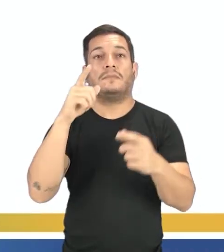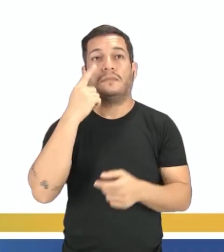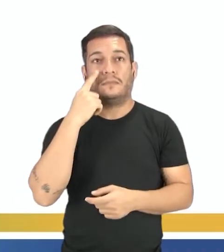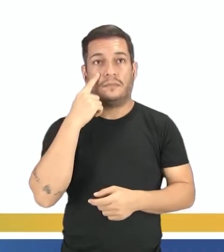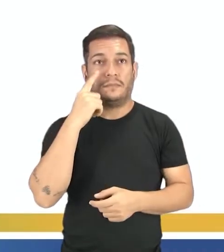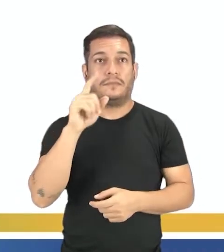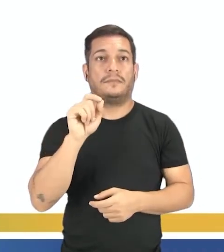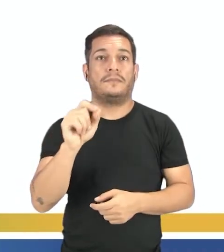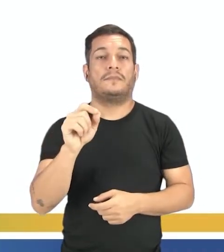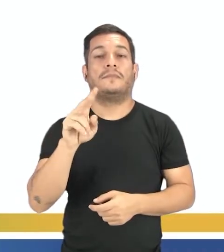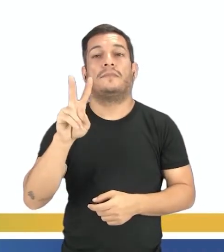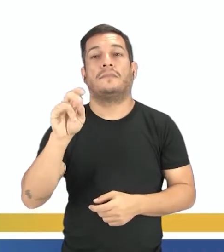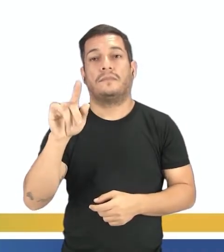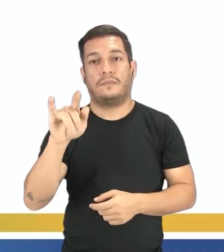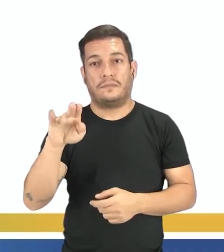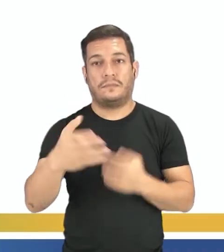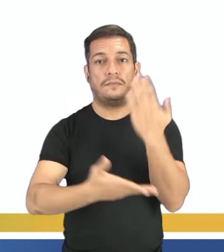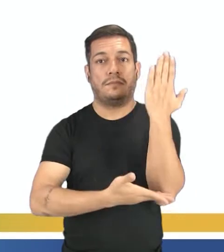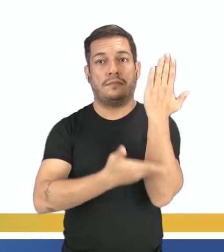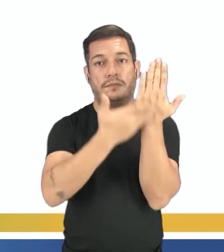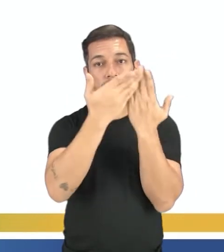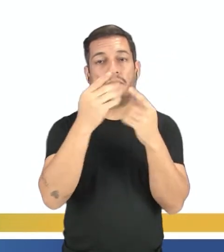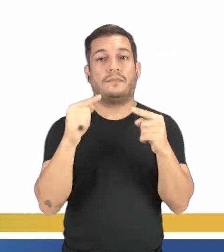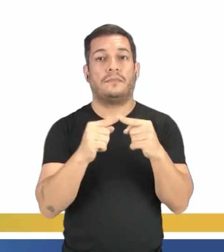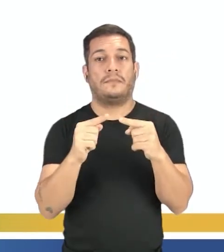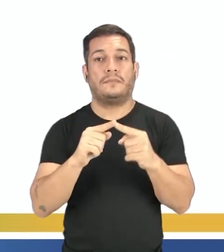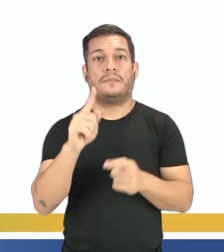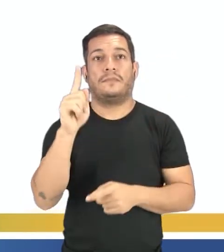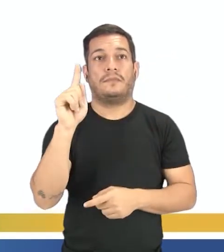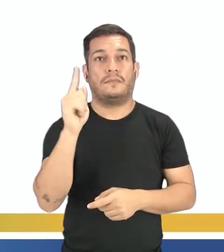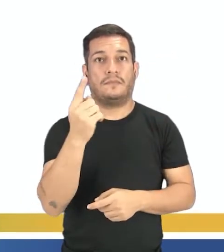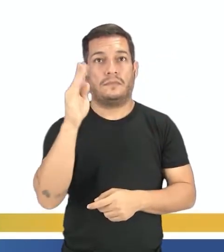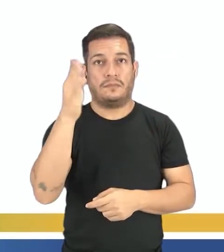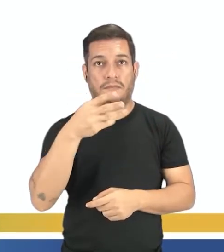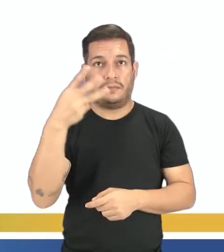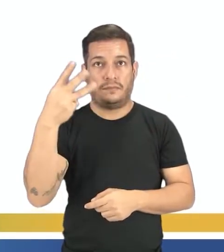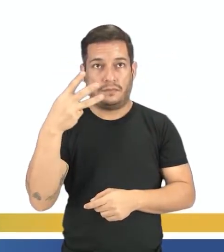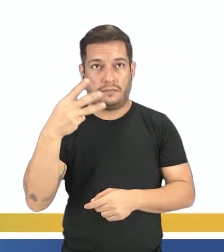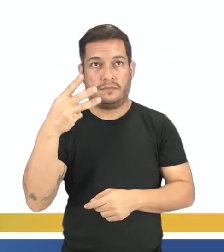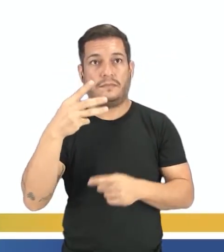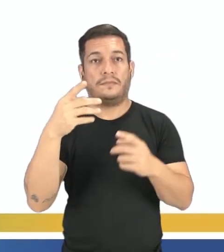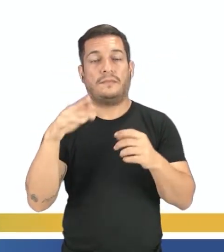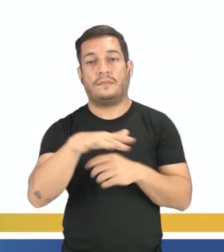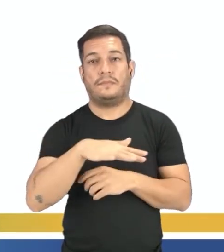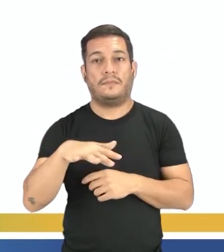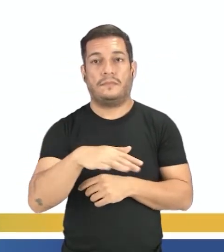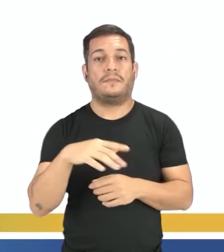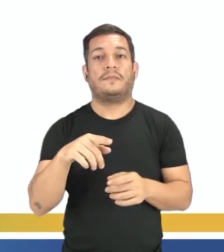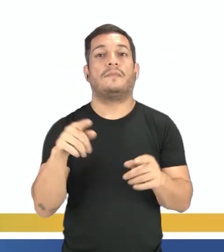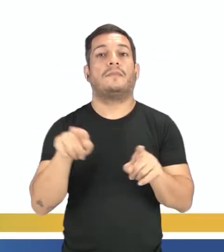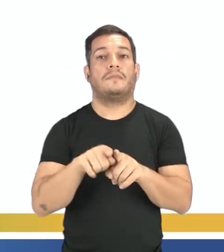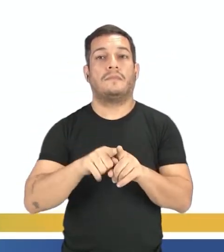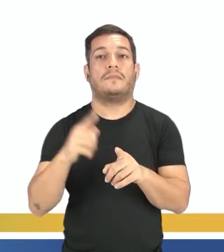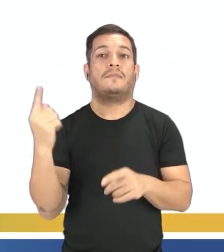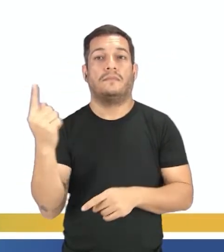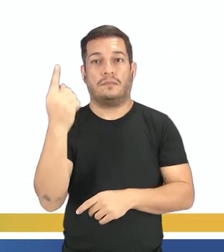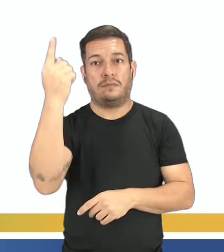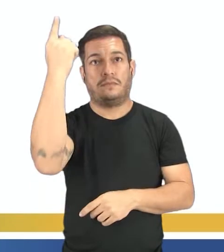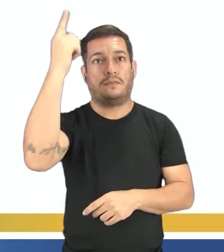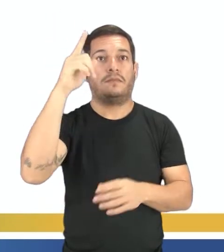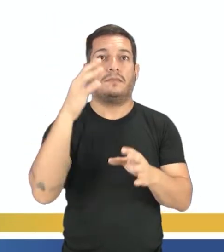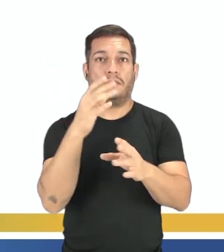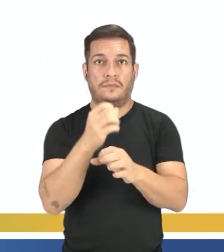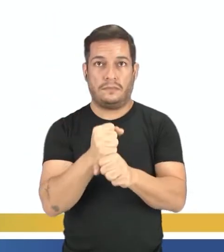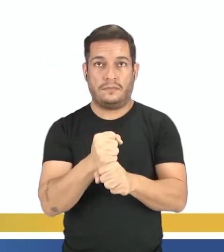O volume do cone corresponde a 1/3 do produto da área da base pela altura,